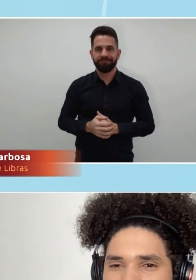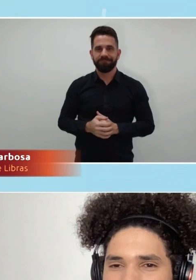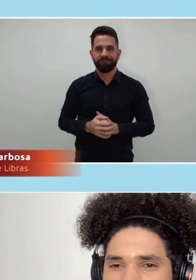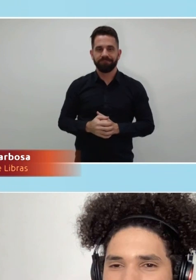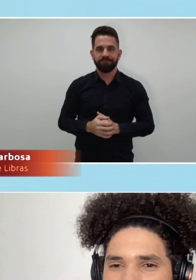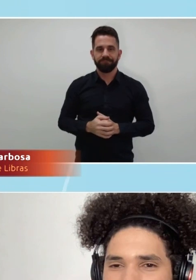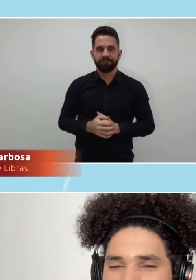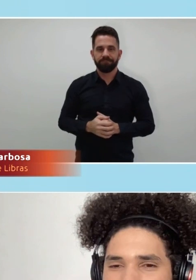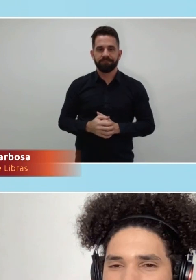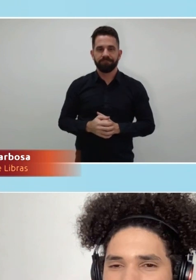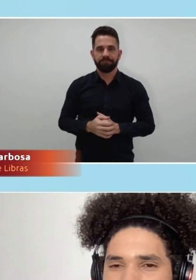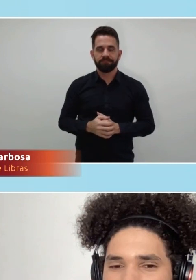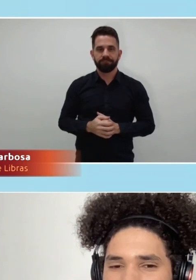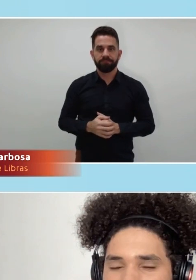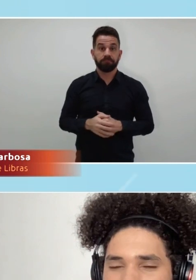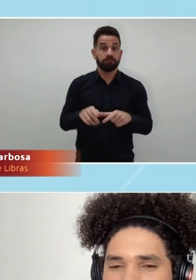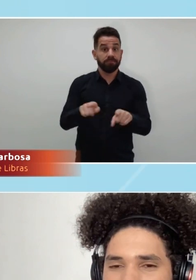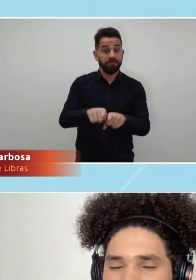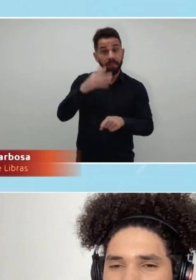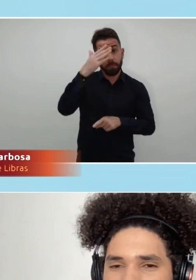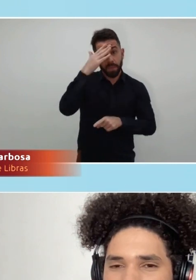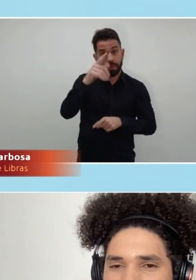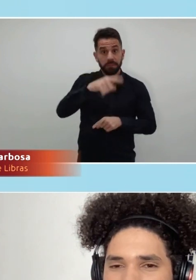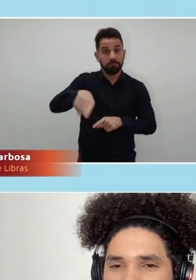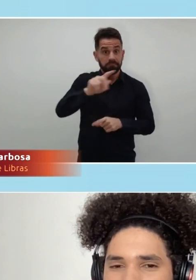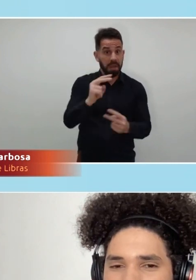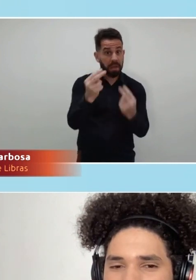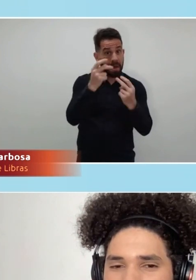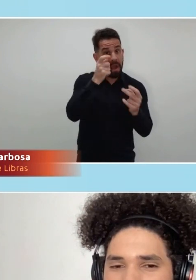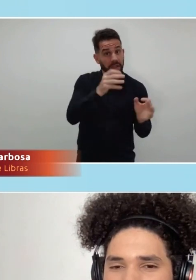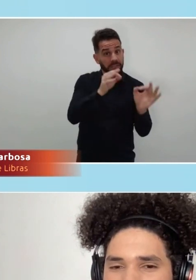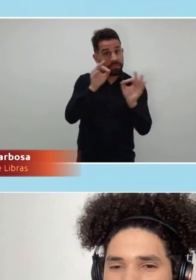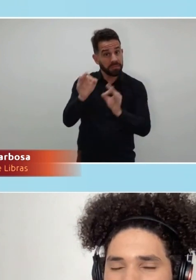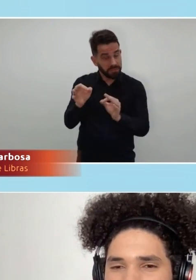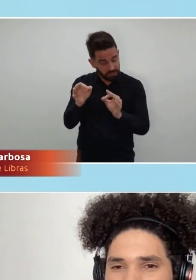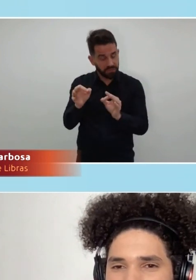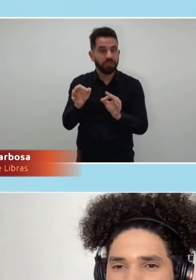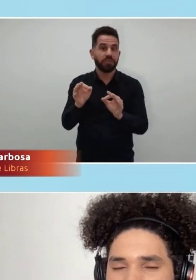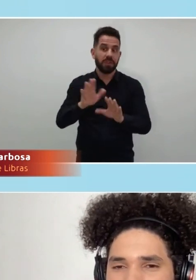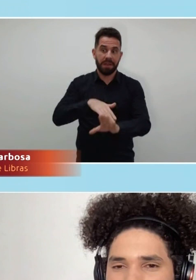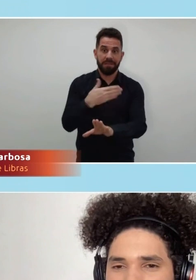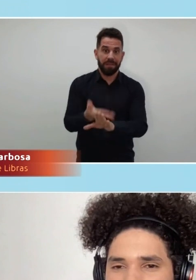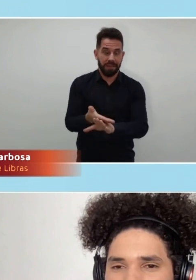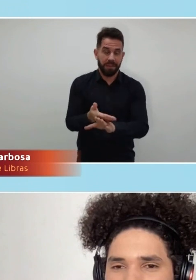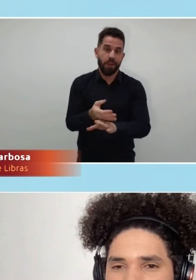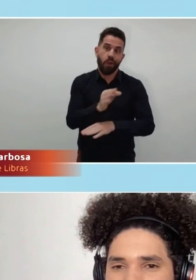E agradeço a você que nos acompanhou até agora. Desejo um ótimo final de tarde